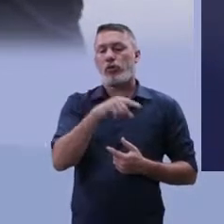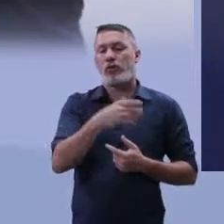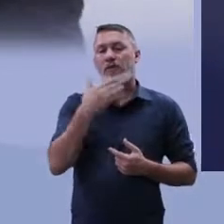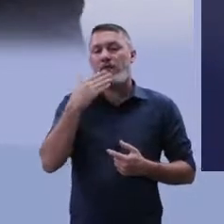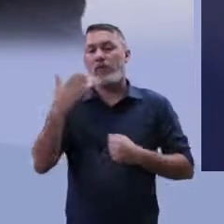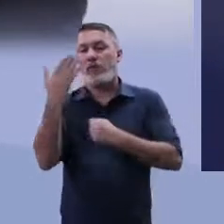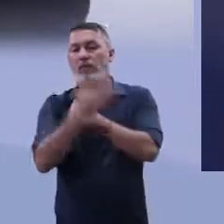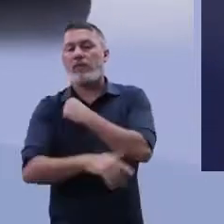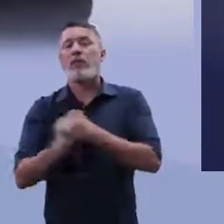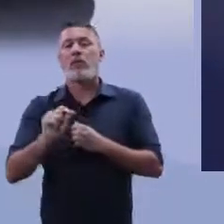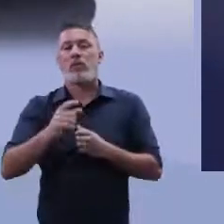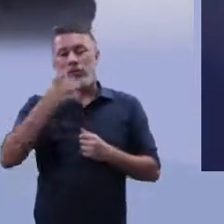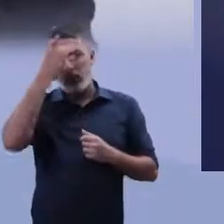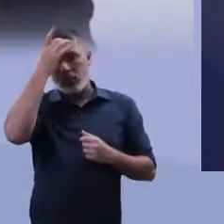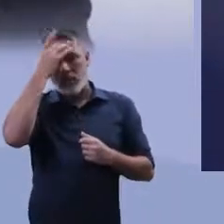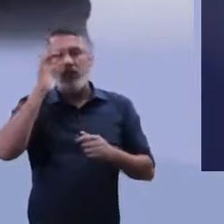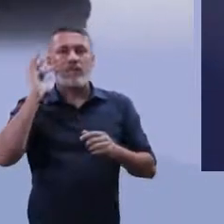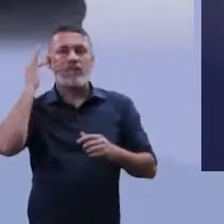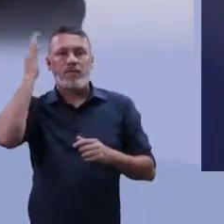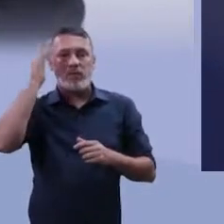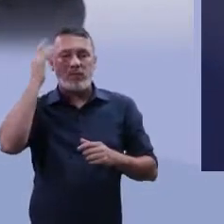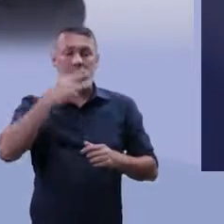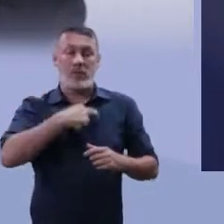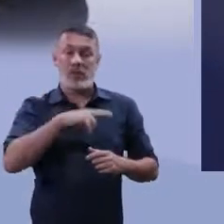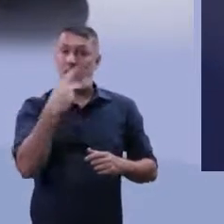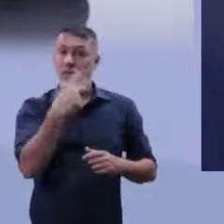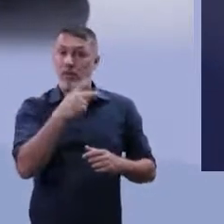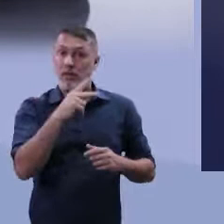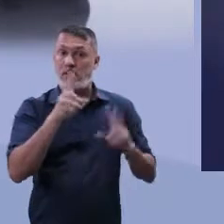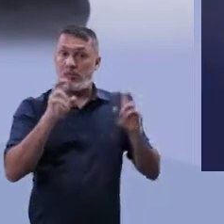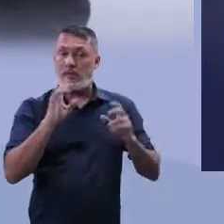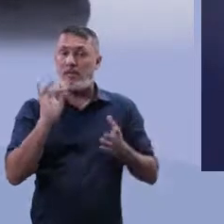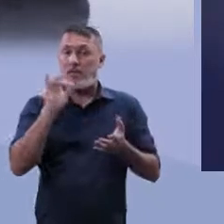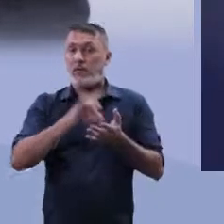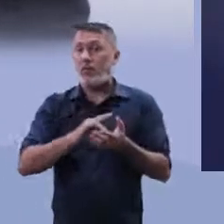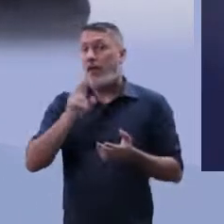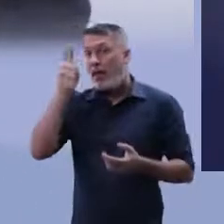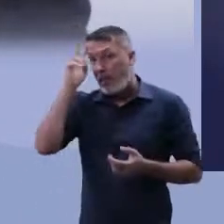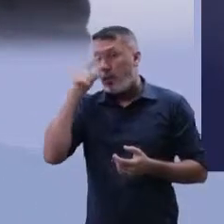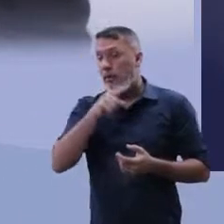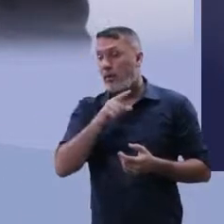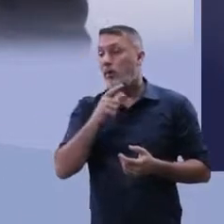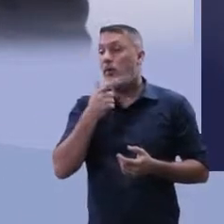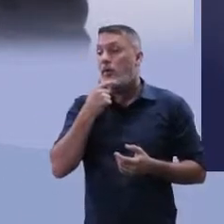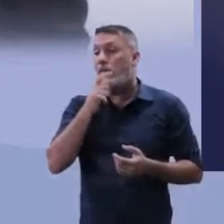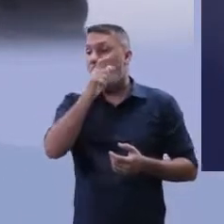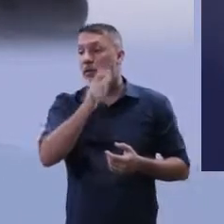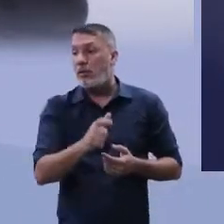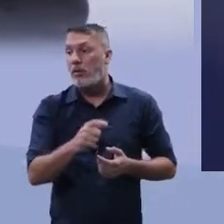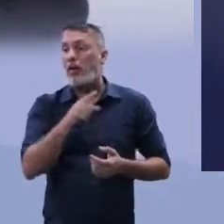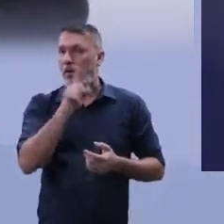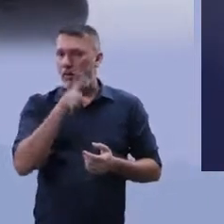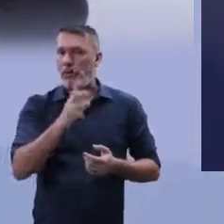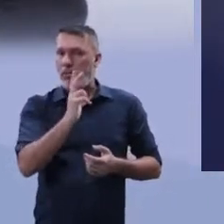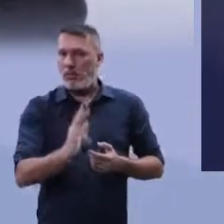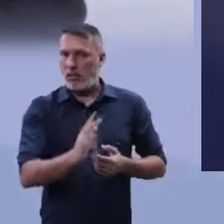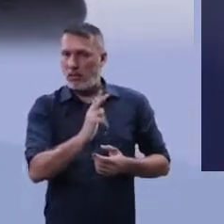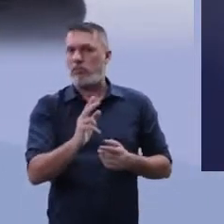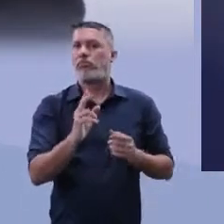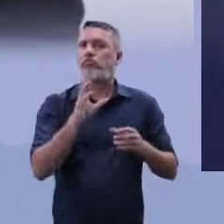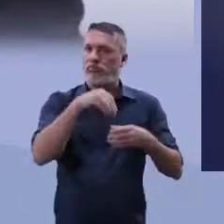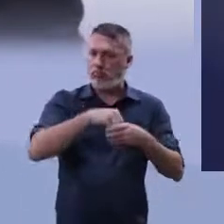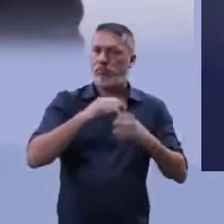deveria ser? Então é uma concepção filosófica religiosa da realidade. Vamos lembrar que Agostinho era